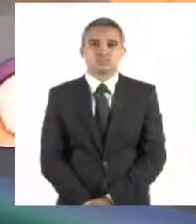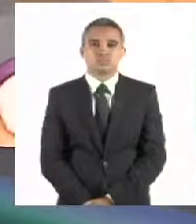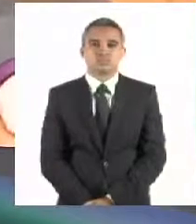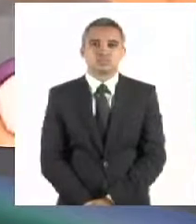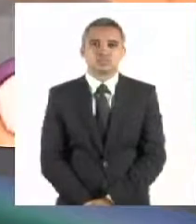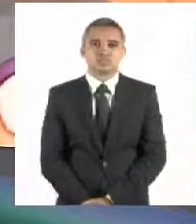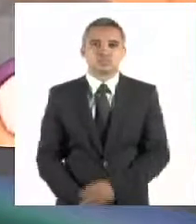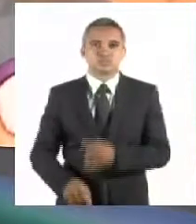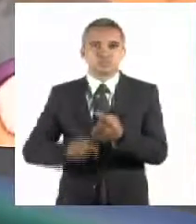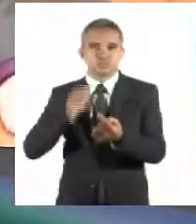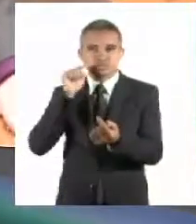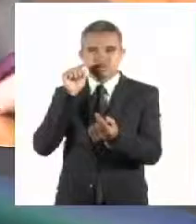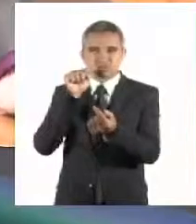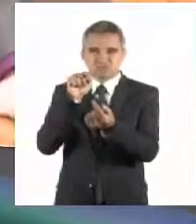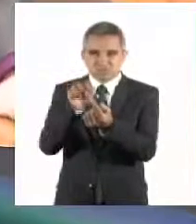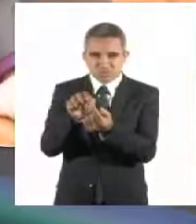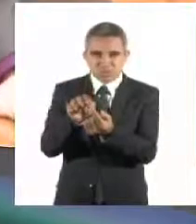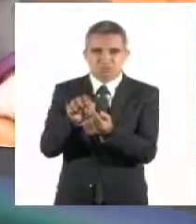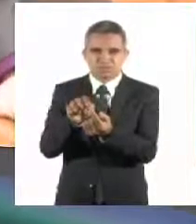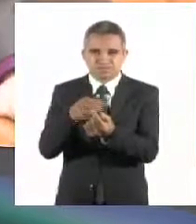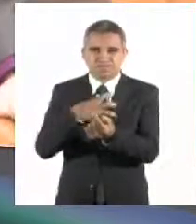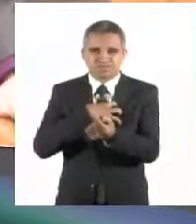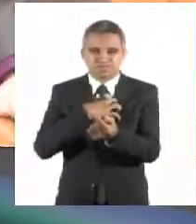extremamente preocupante,